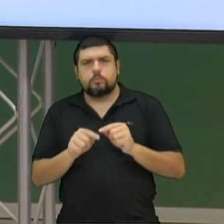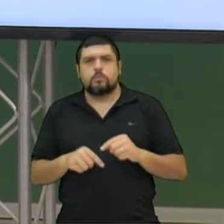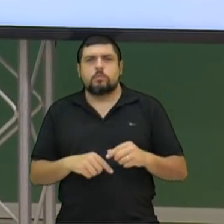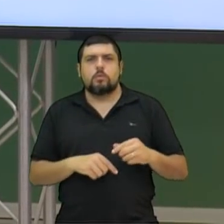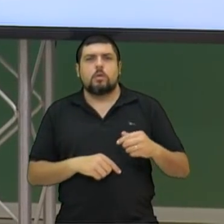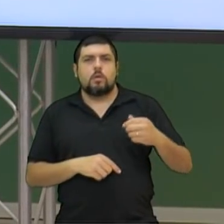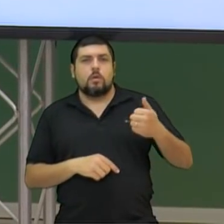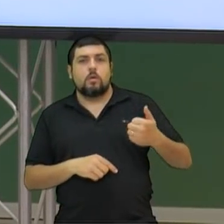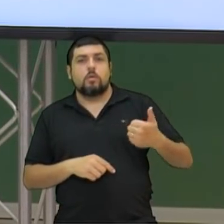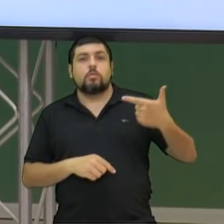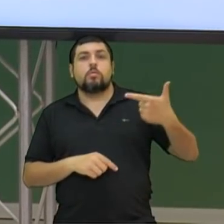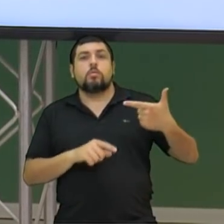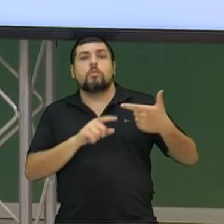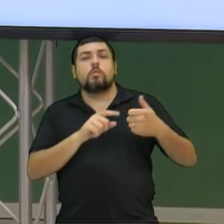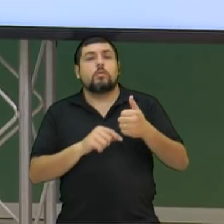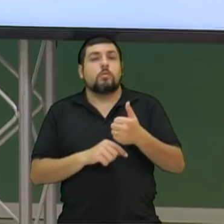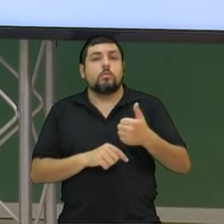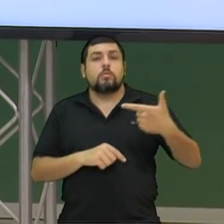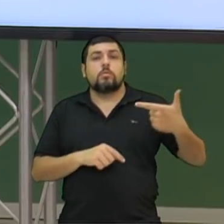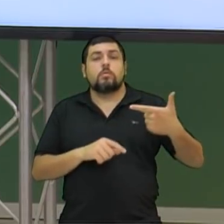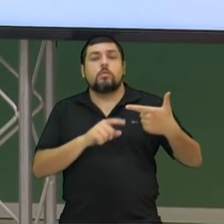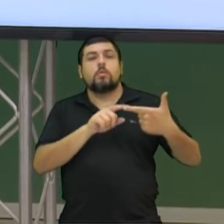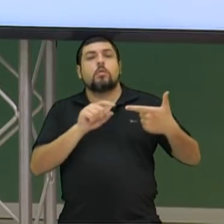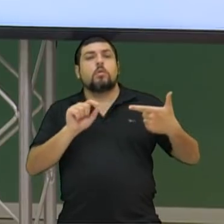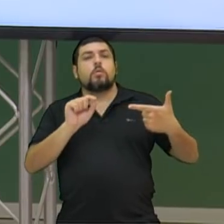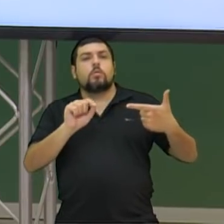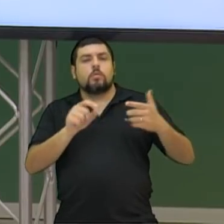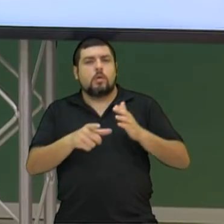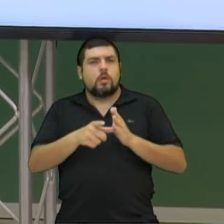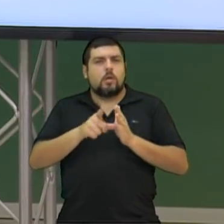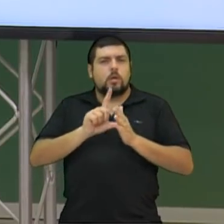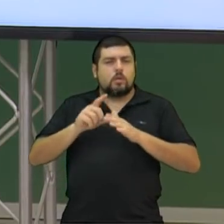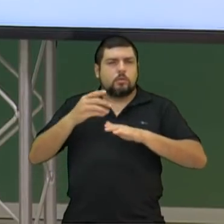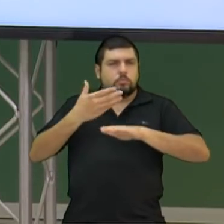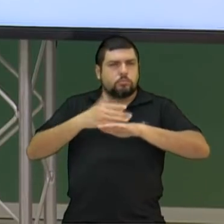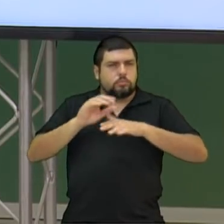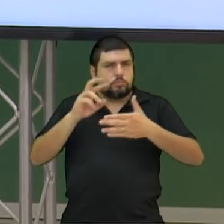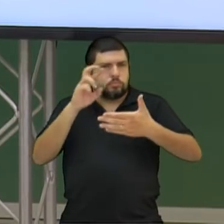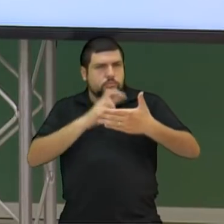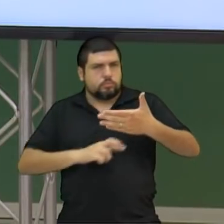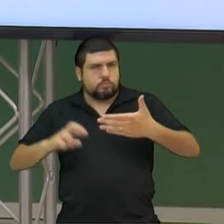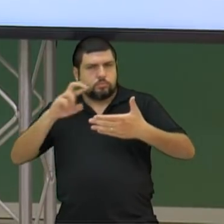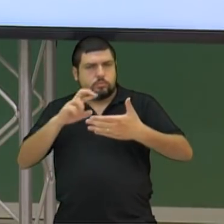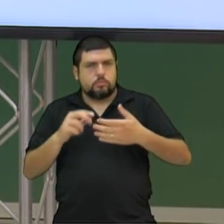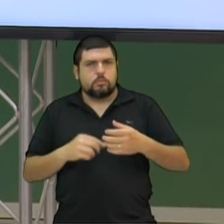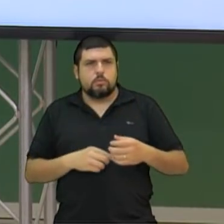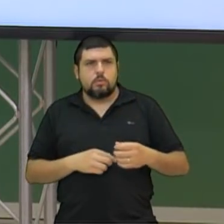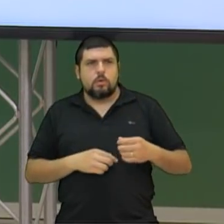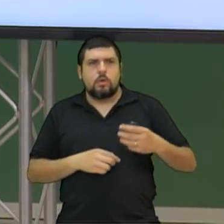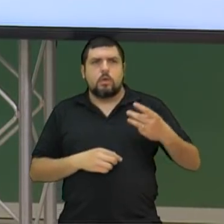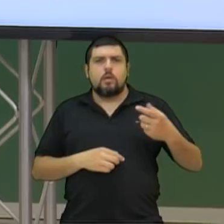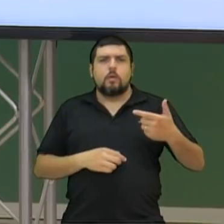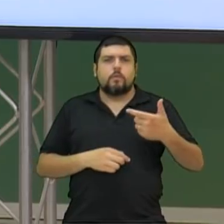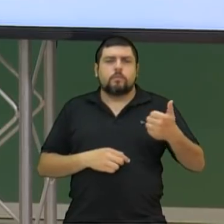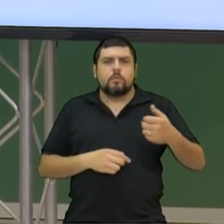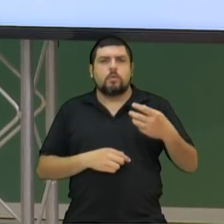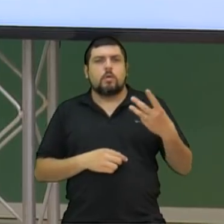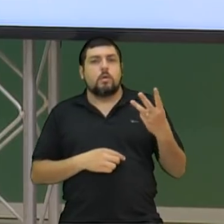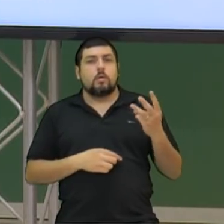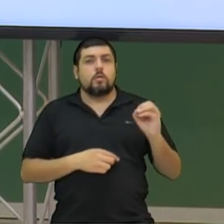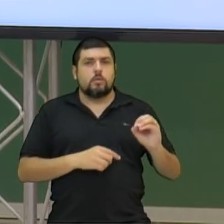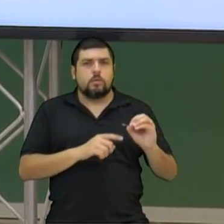foi o dia que a gente analisou no exercício anterior. E o 30 também, tá? E o 1 é o primeiro dia. Posso